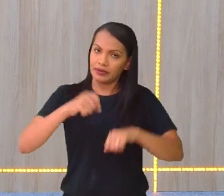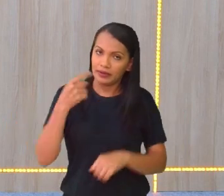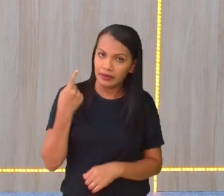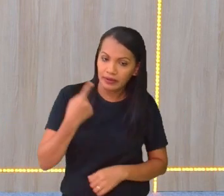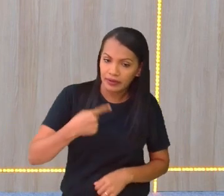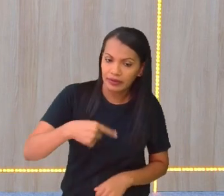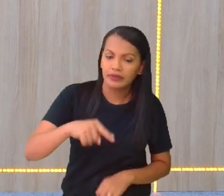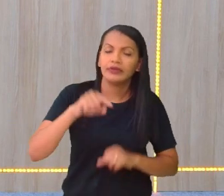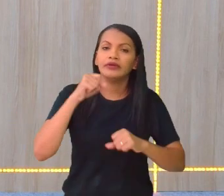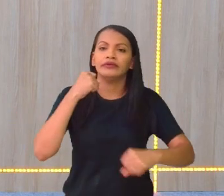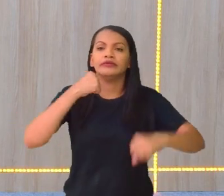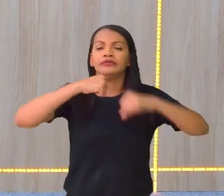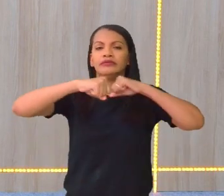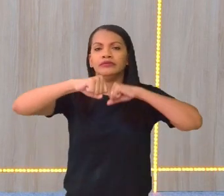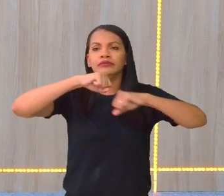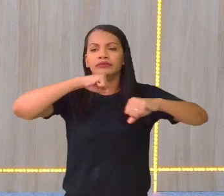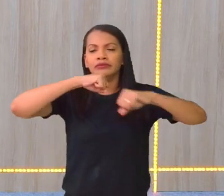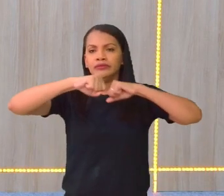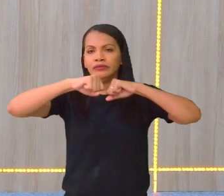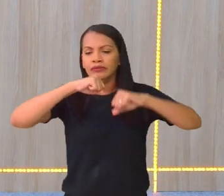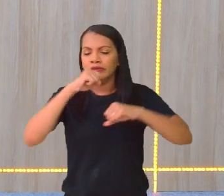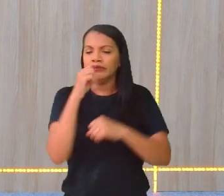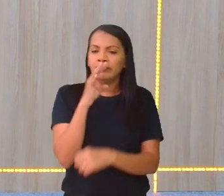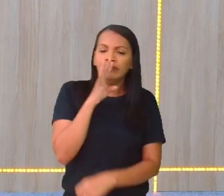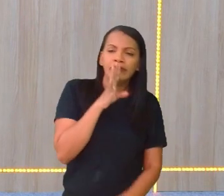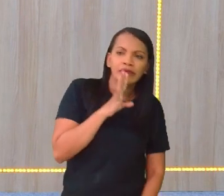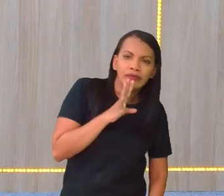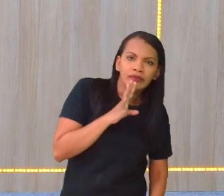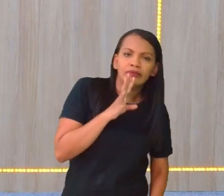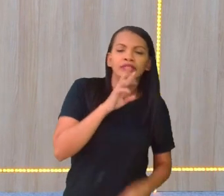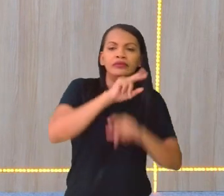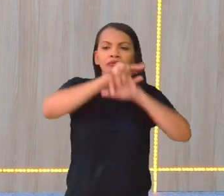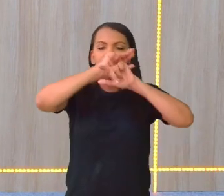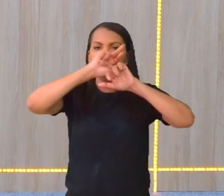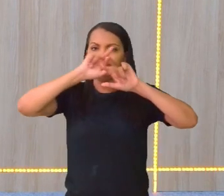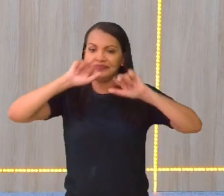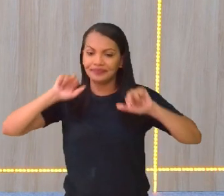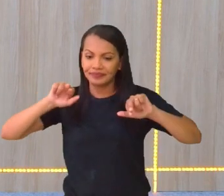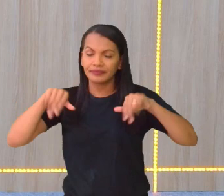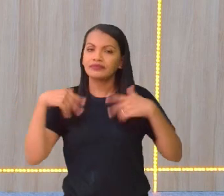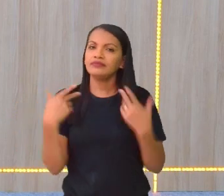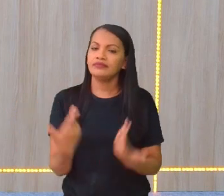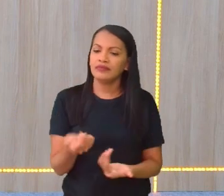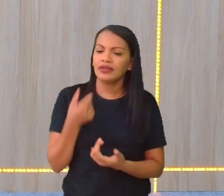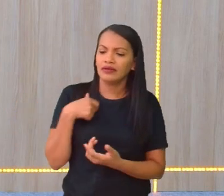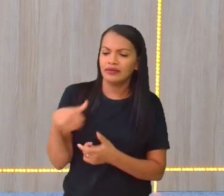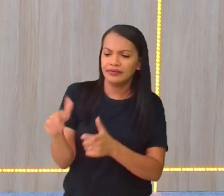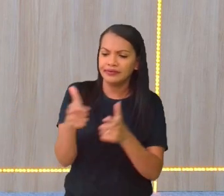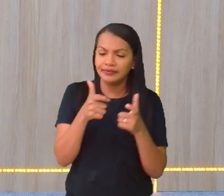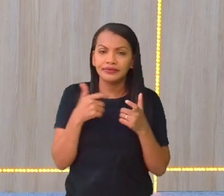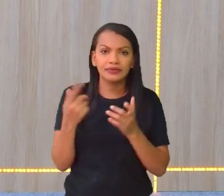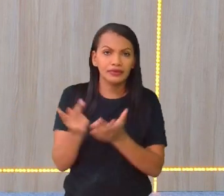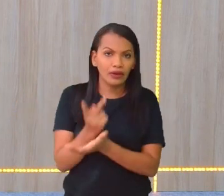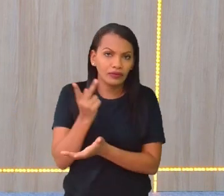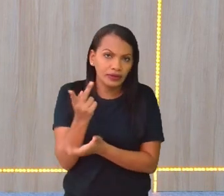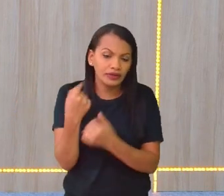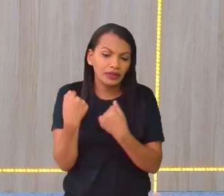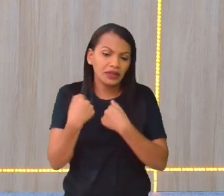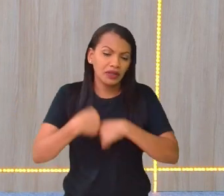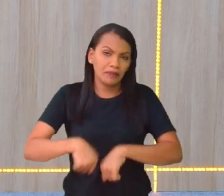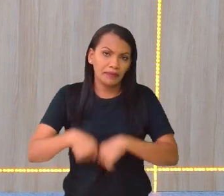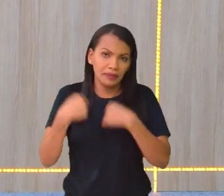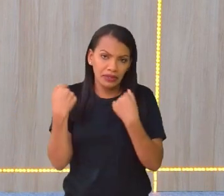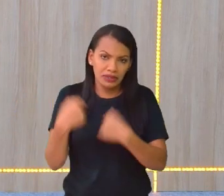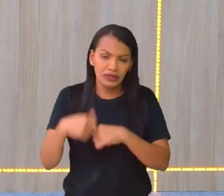um debate, conhecendo as diversas situações, não é, que precisam